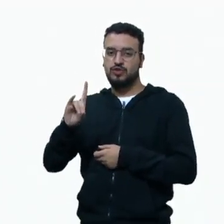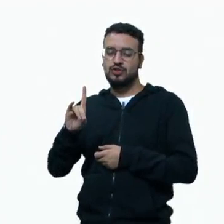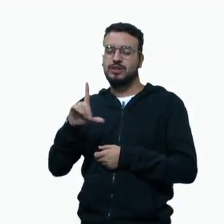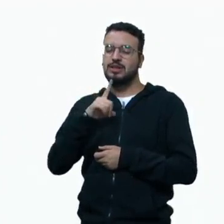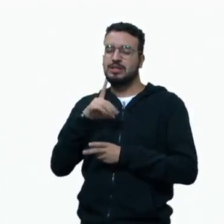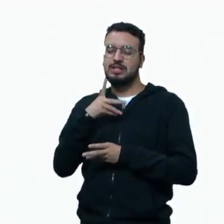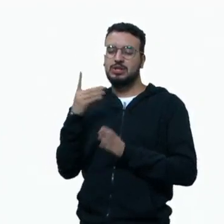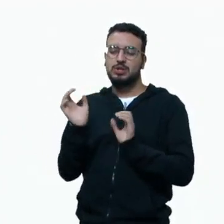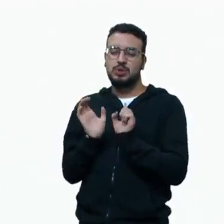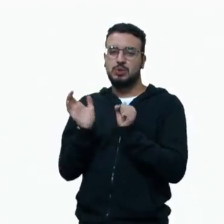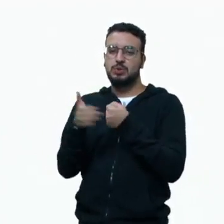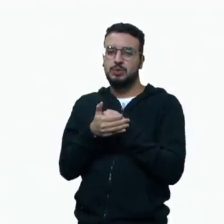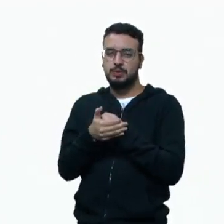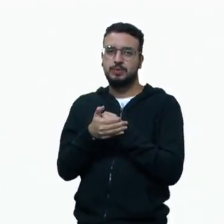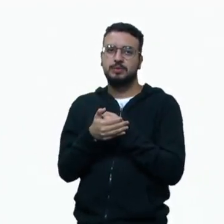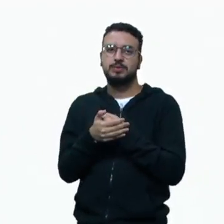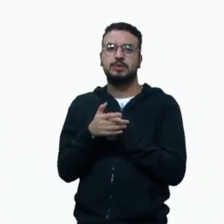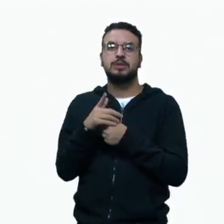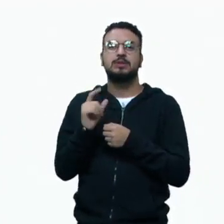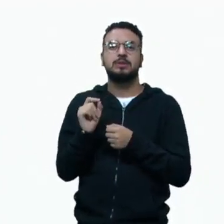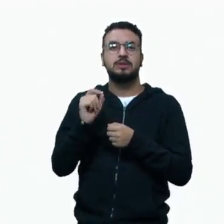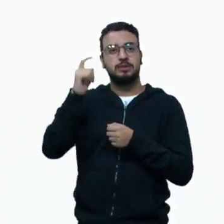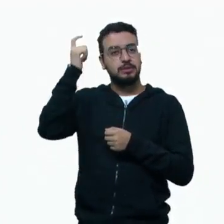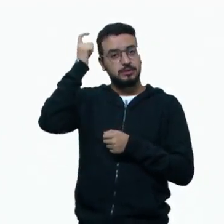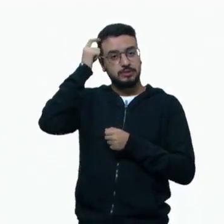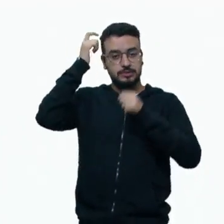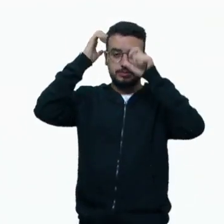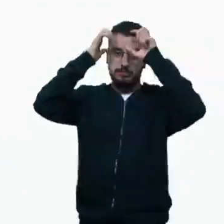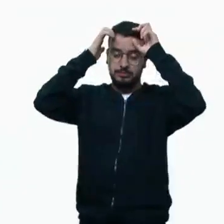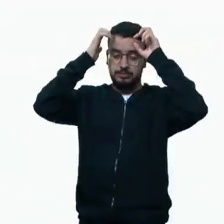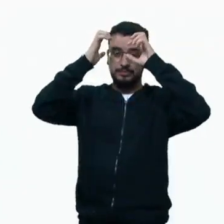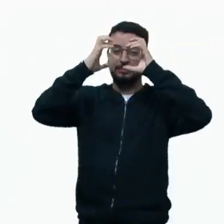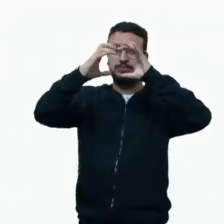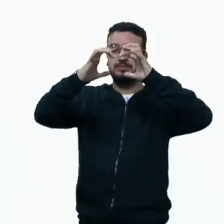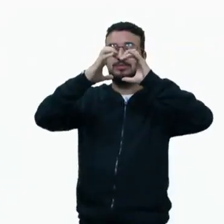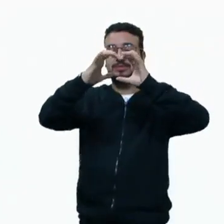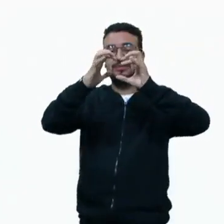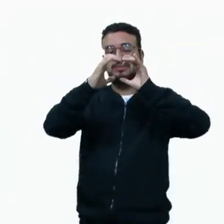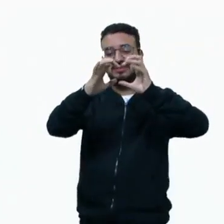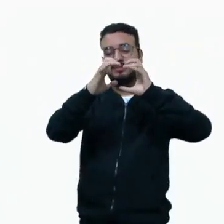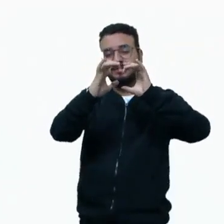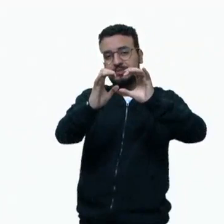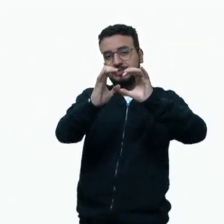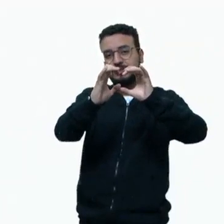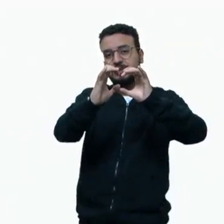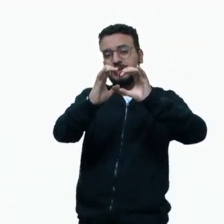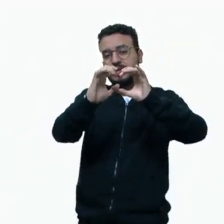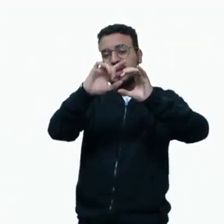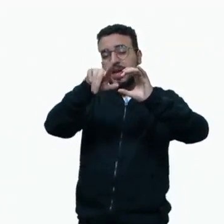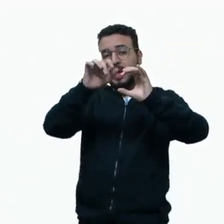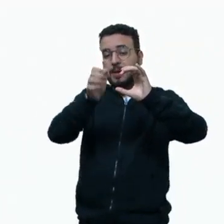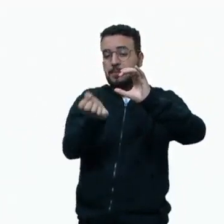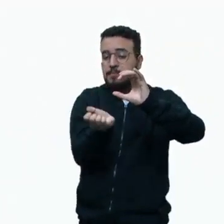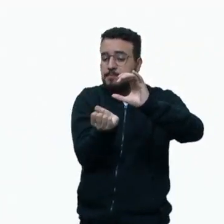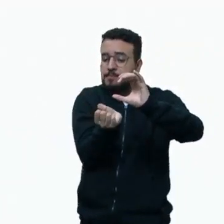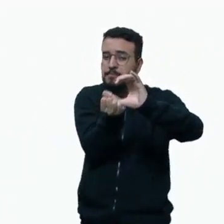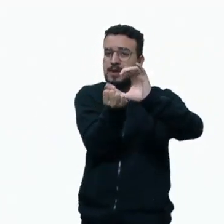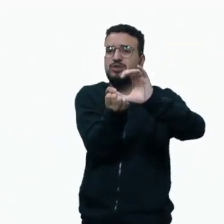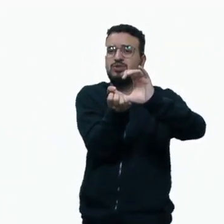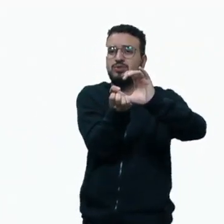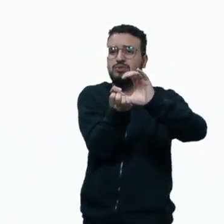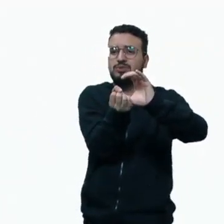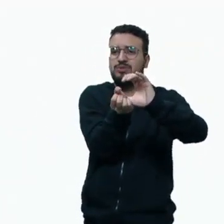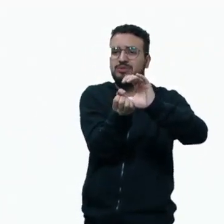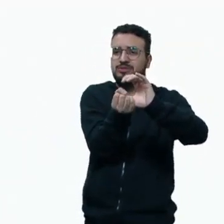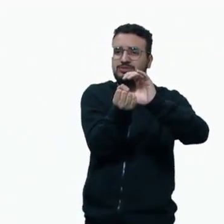você tem toda a estrutura dos hemisférios cerebrais, como você já viu nessa aula, E logo abaixo dela, ela